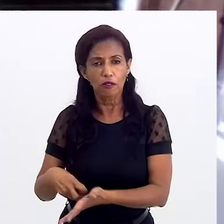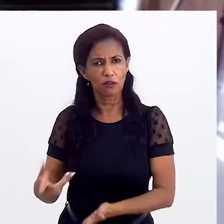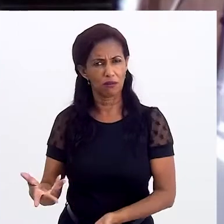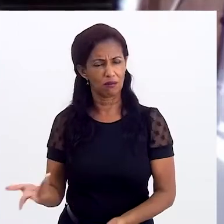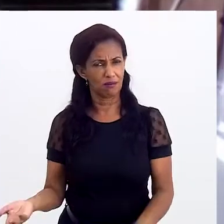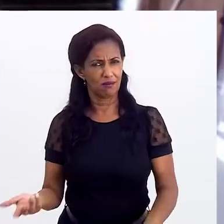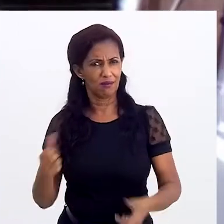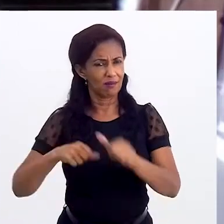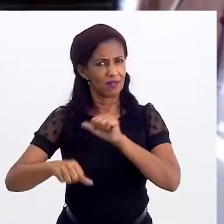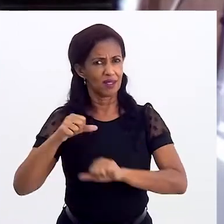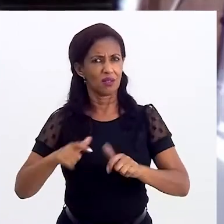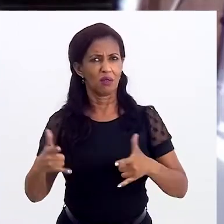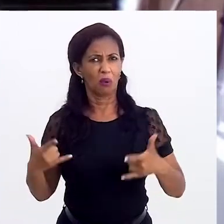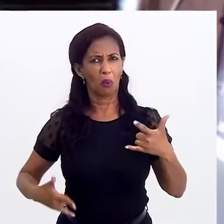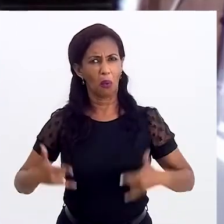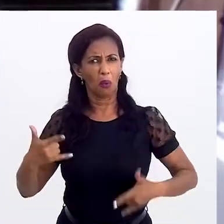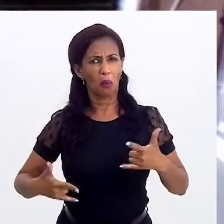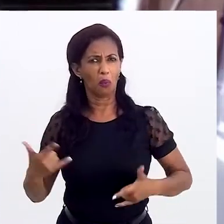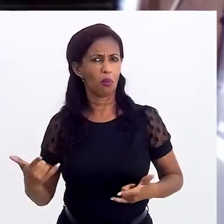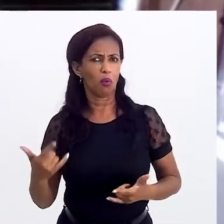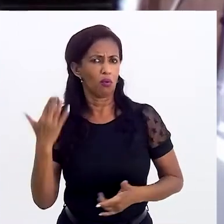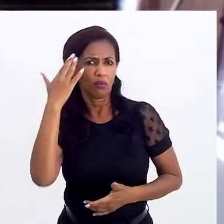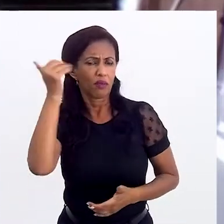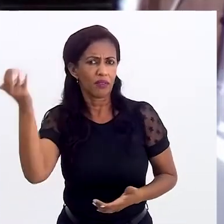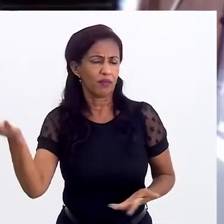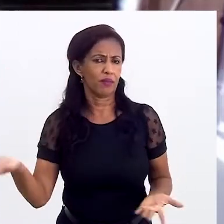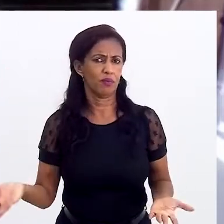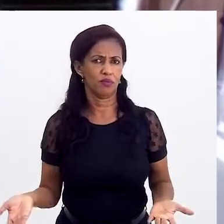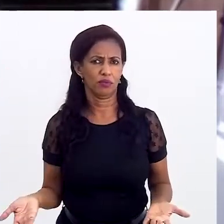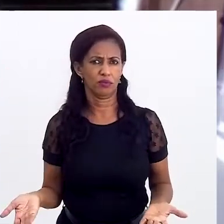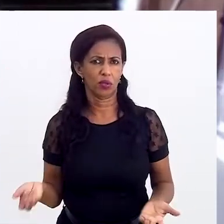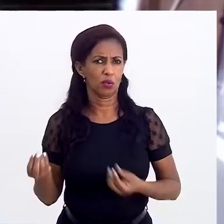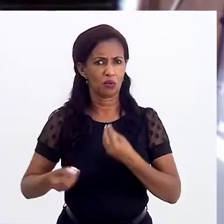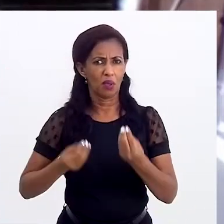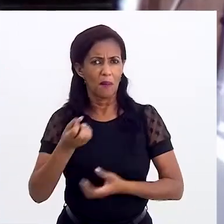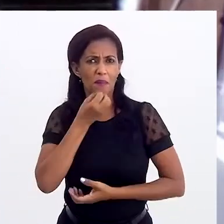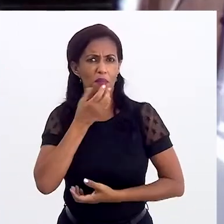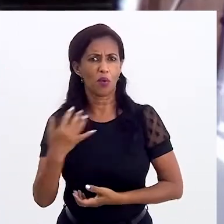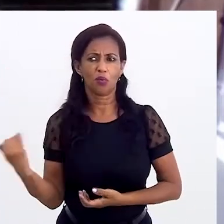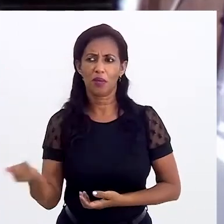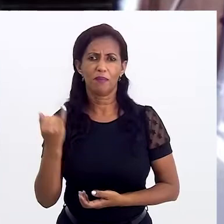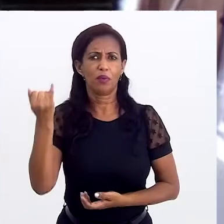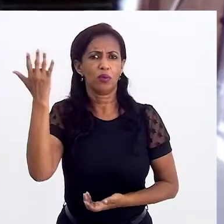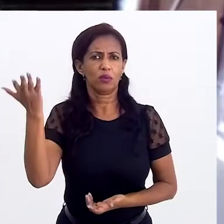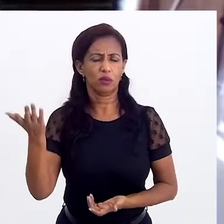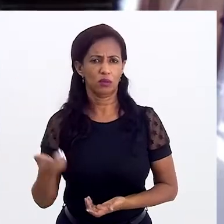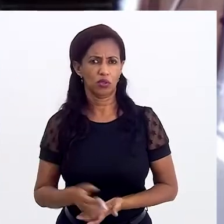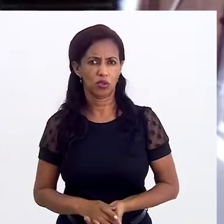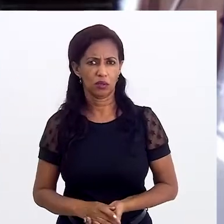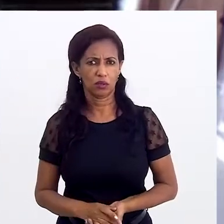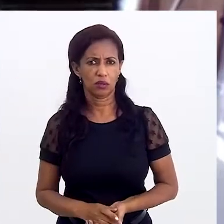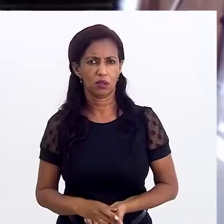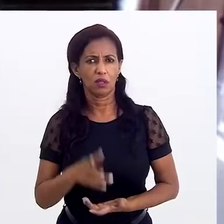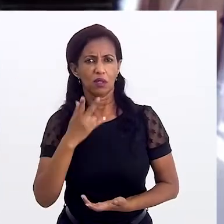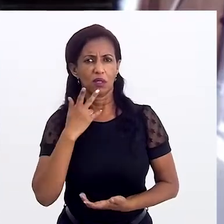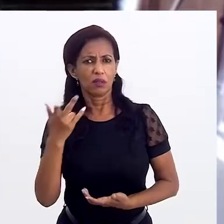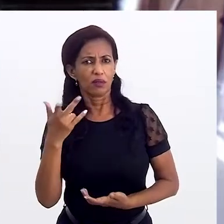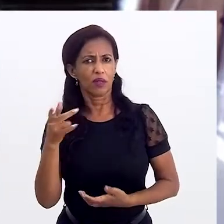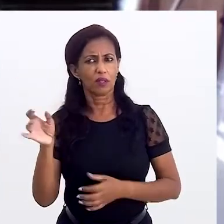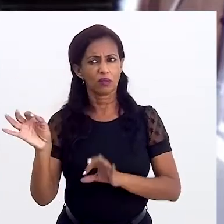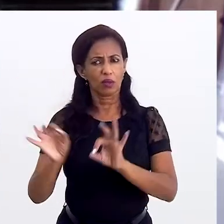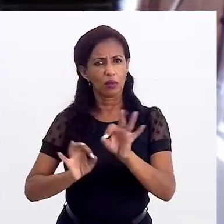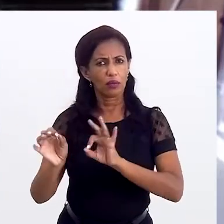vai ser castigada, só vai se tornar um robozinho, não vai se tornar um artista realmente importante, como você